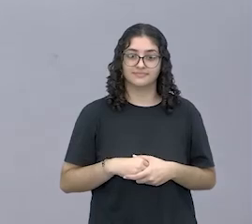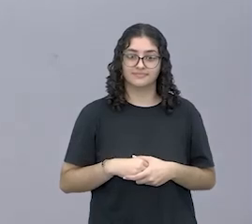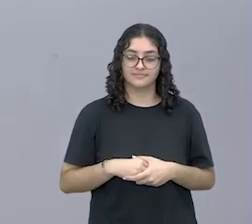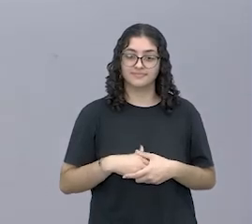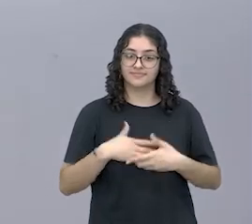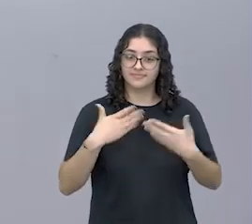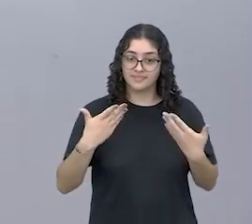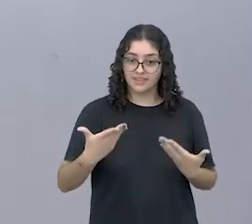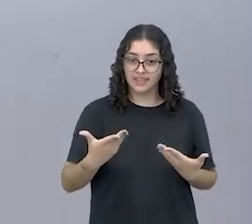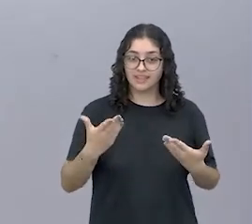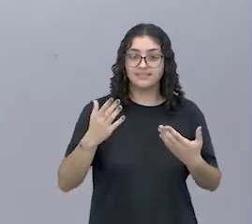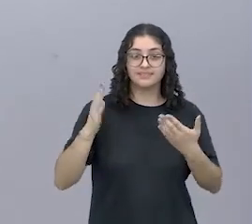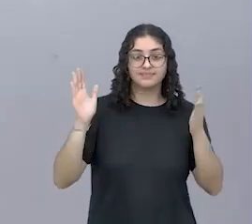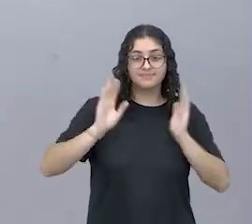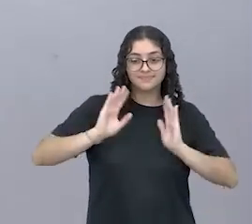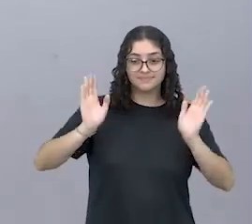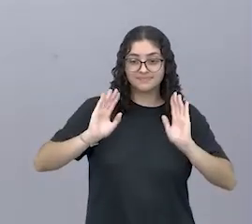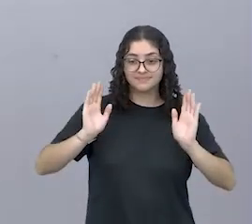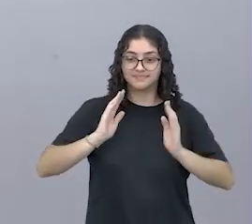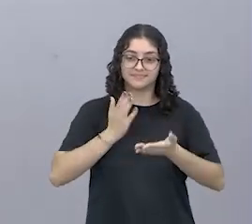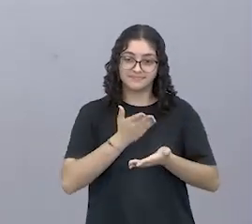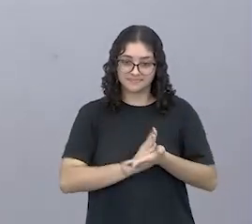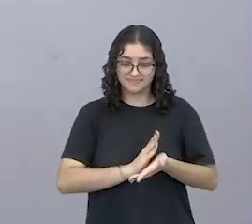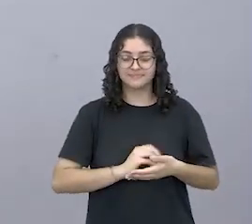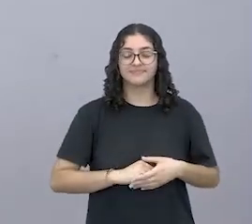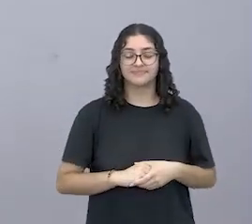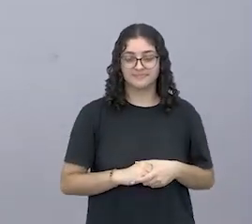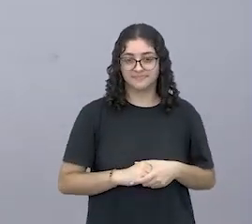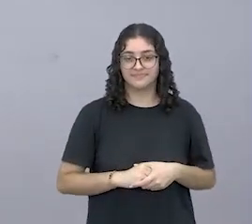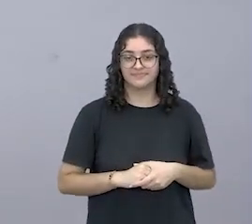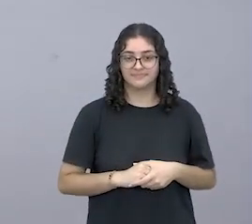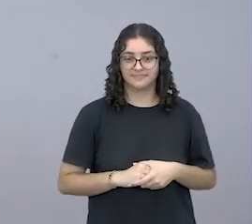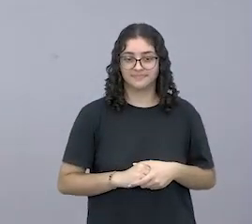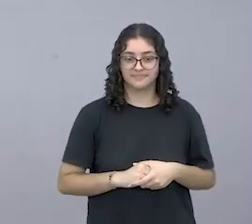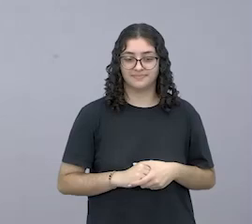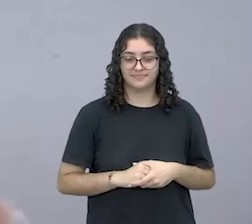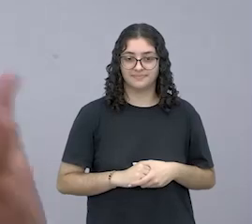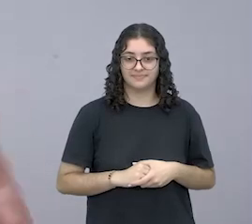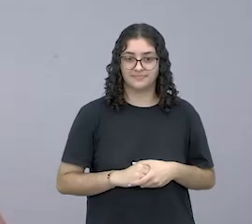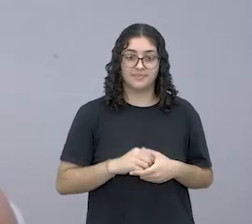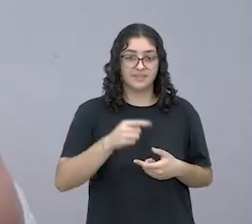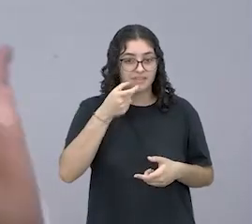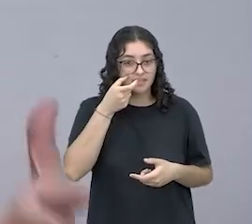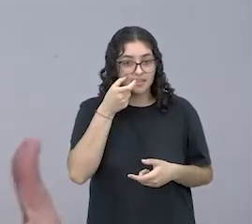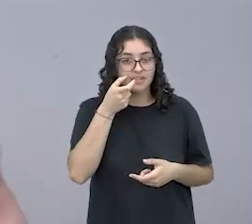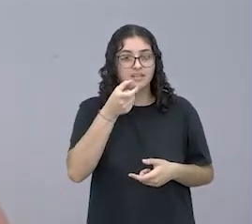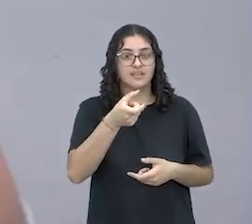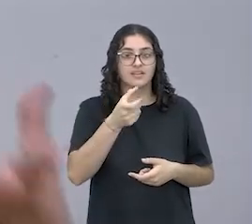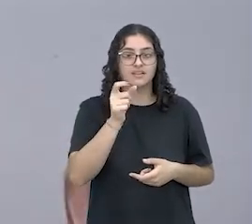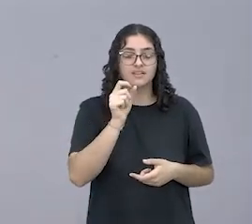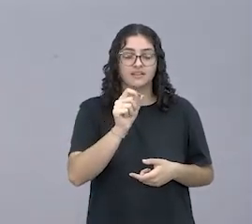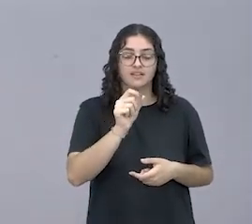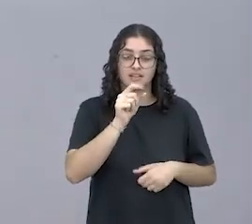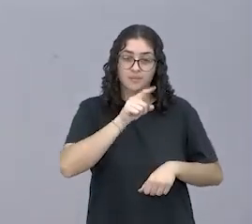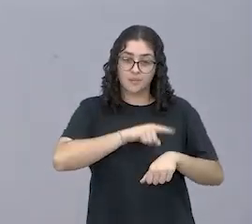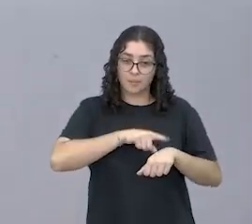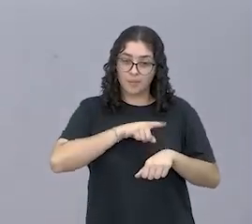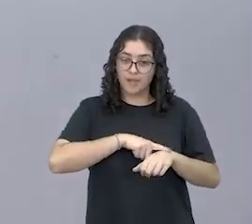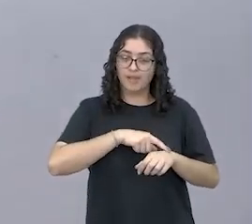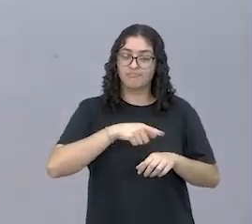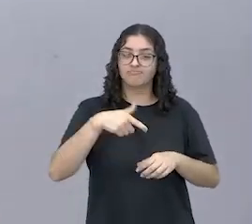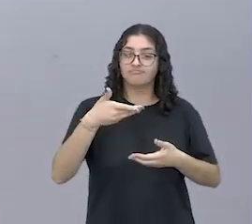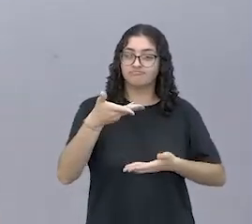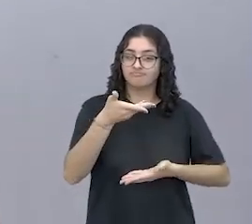a gente vai se despedindo, vai ficando por aqui, né? É bem interessante a gente ter esse momento para a